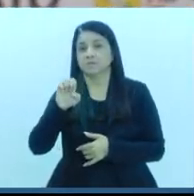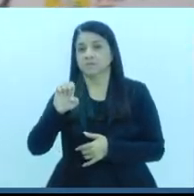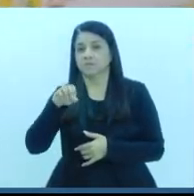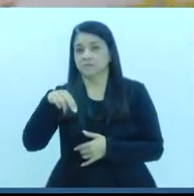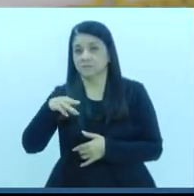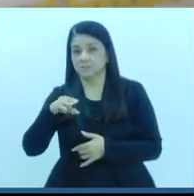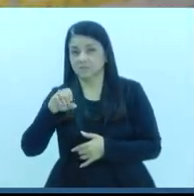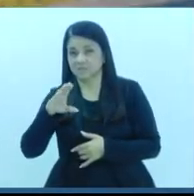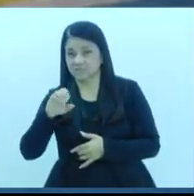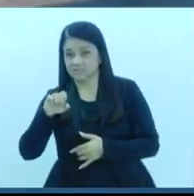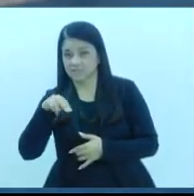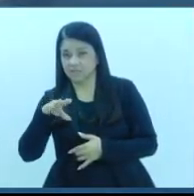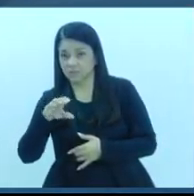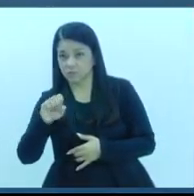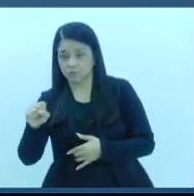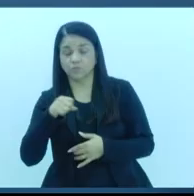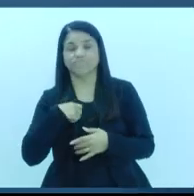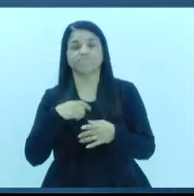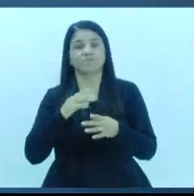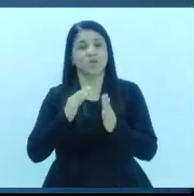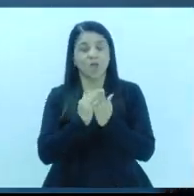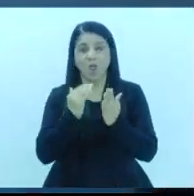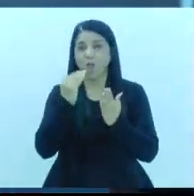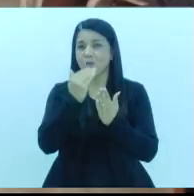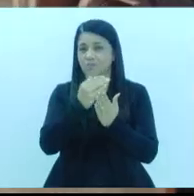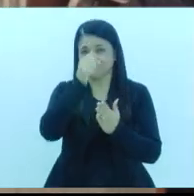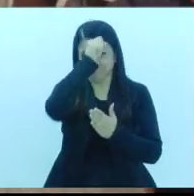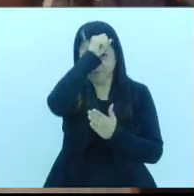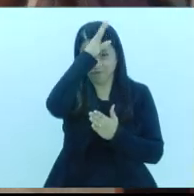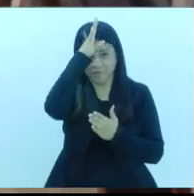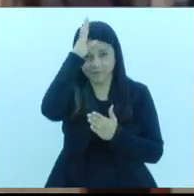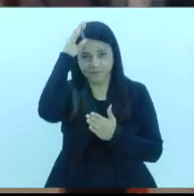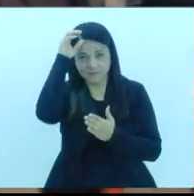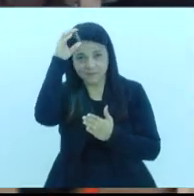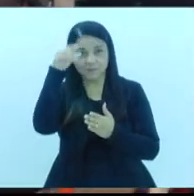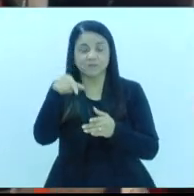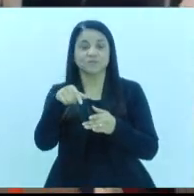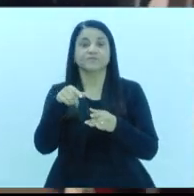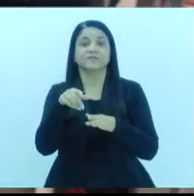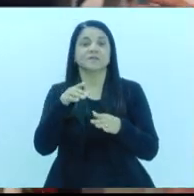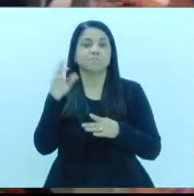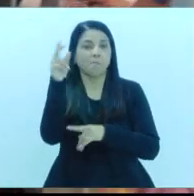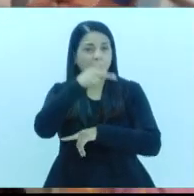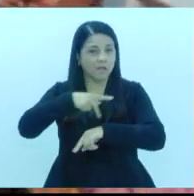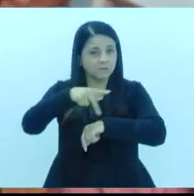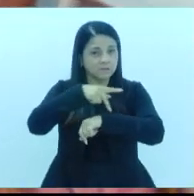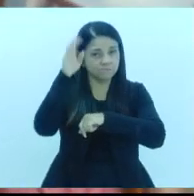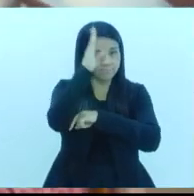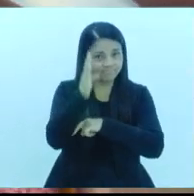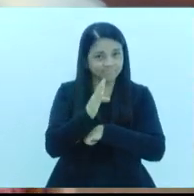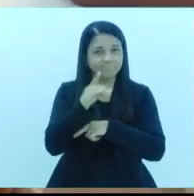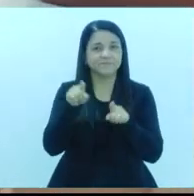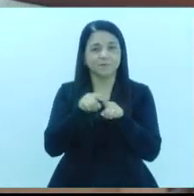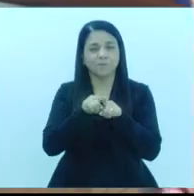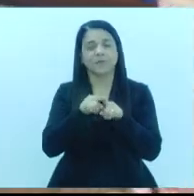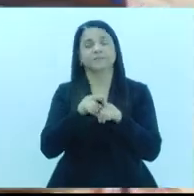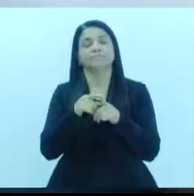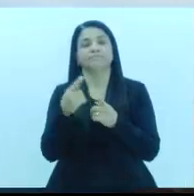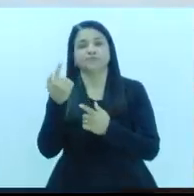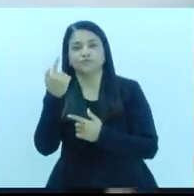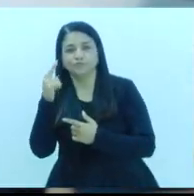aproximadamente 3% da taxa de alfabetização no país, mas ainda há desigualdades geracionais, sociais e